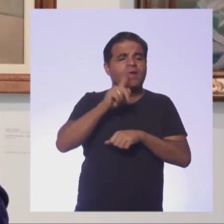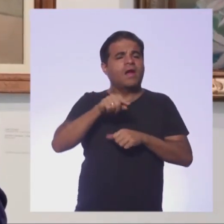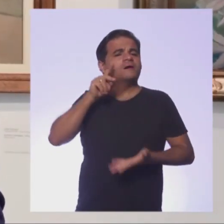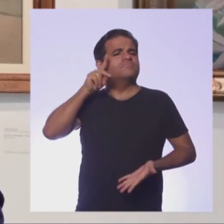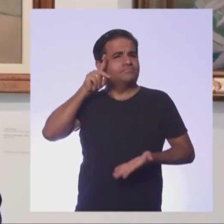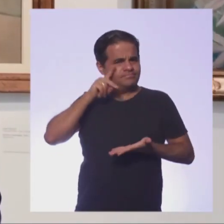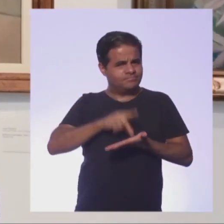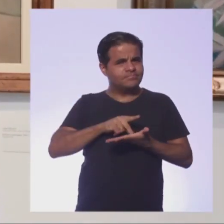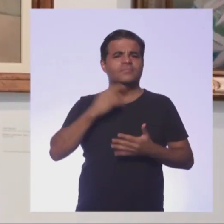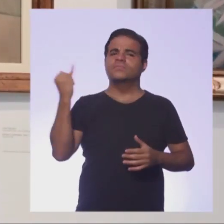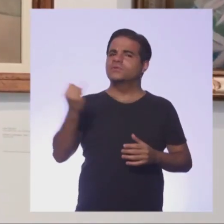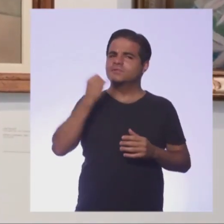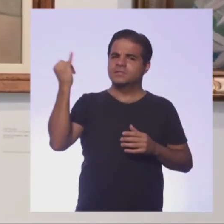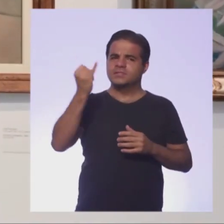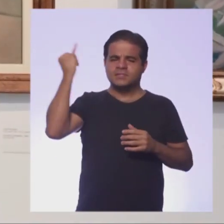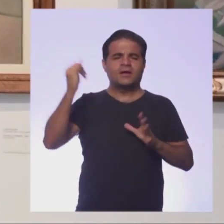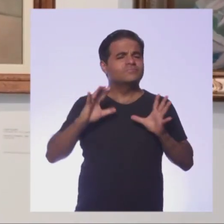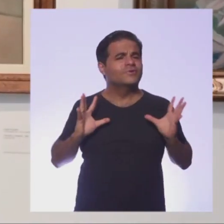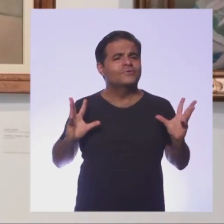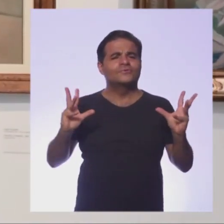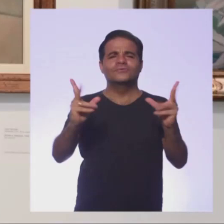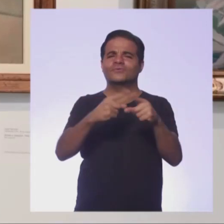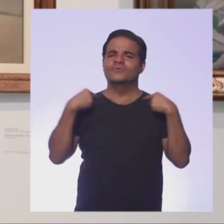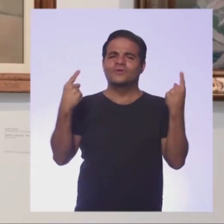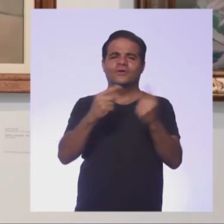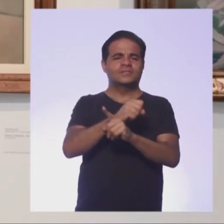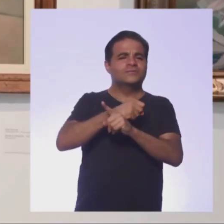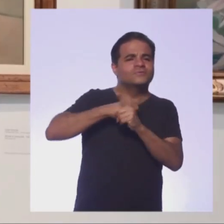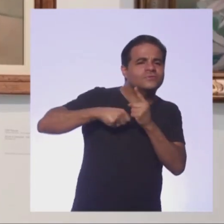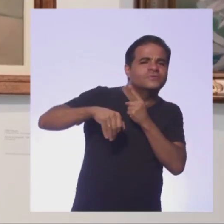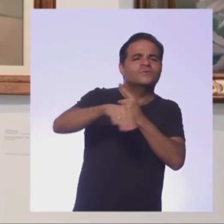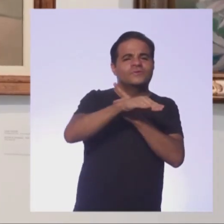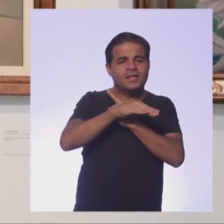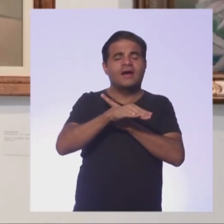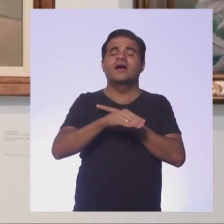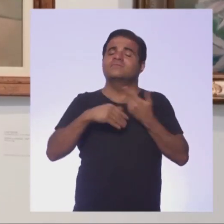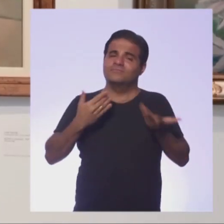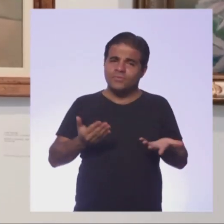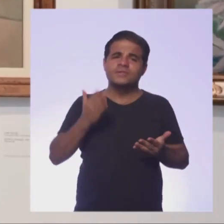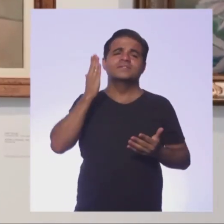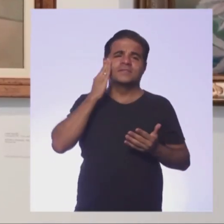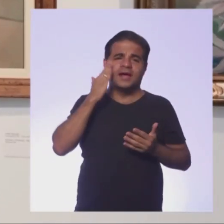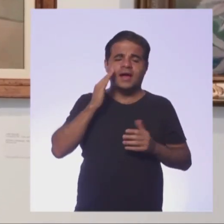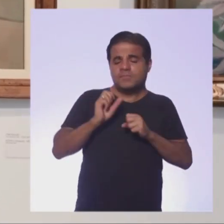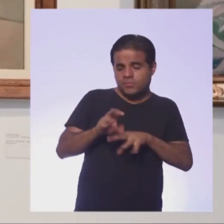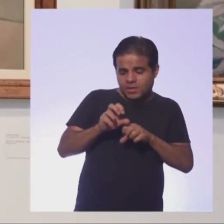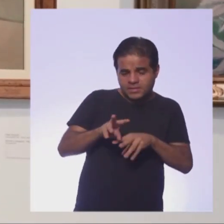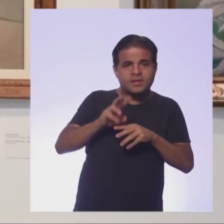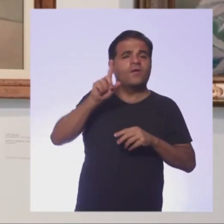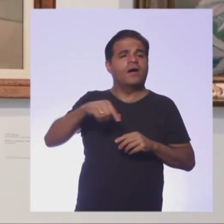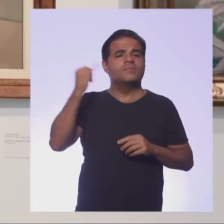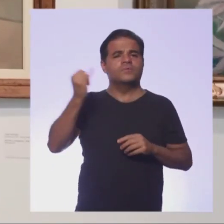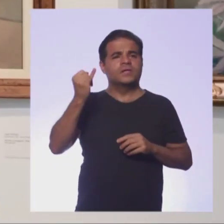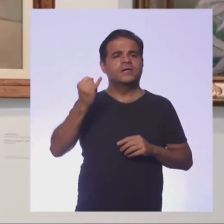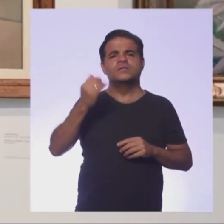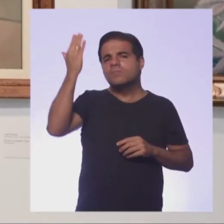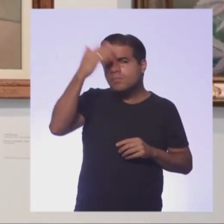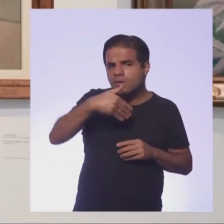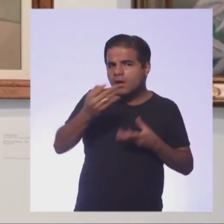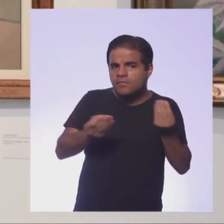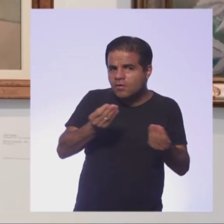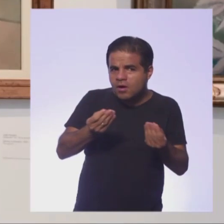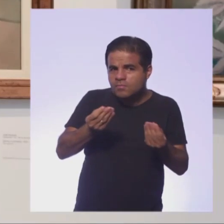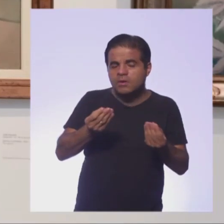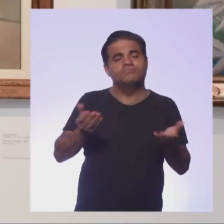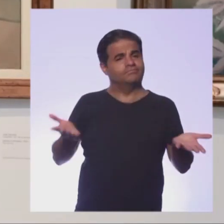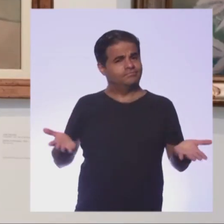realmente essencial para toda a nossa sociedade, como de fato a gente sabe que a educação é. Mas a gente prova isso